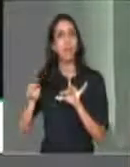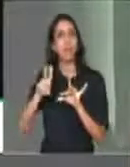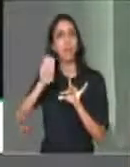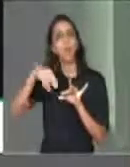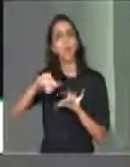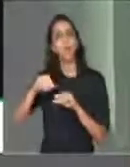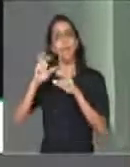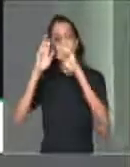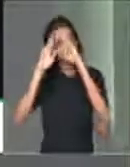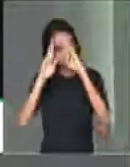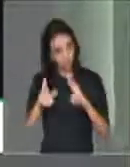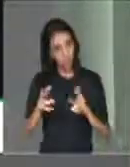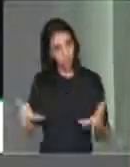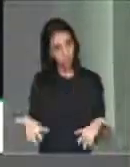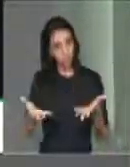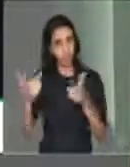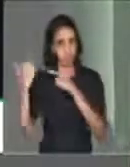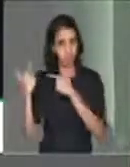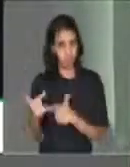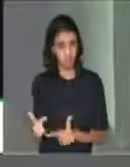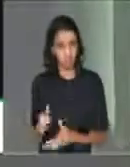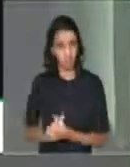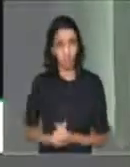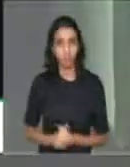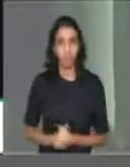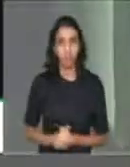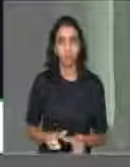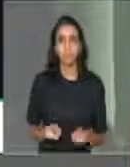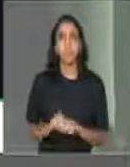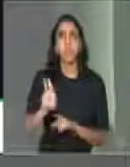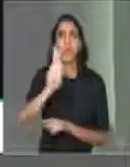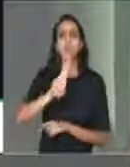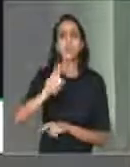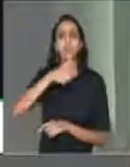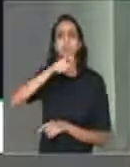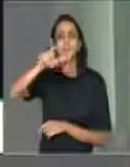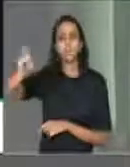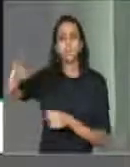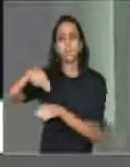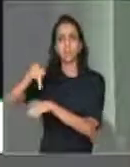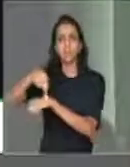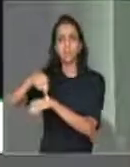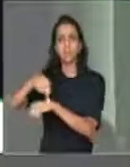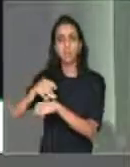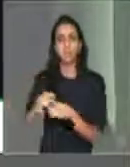saber tradicional. As universidades estrangeiras,